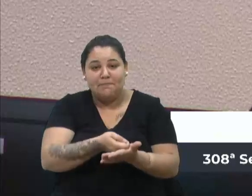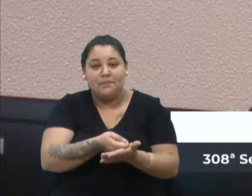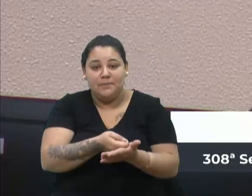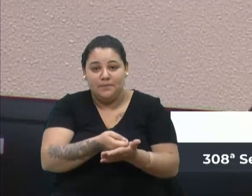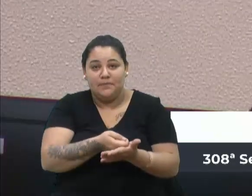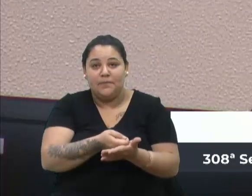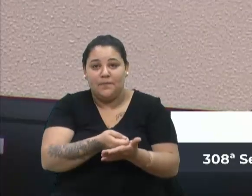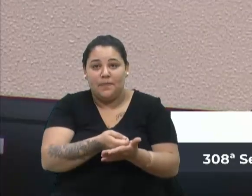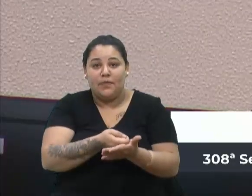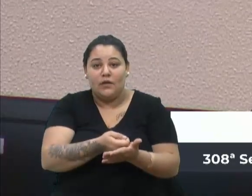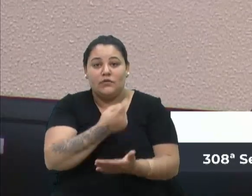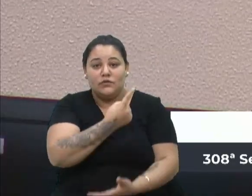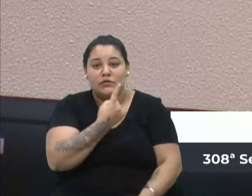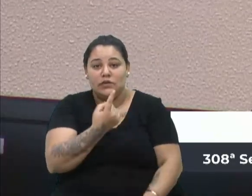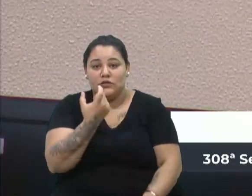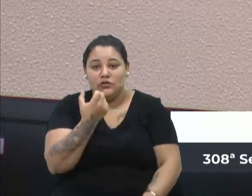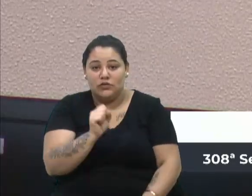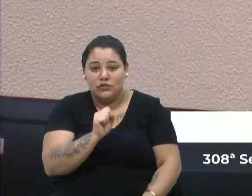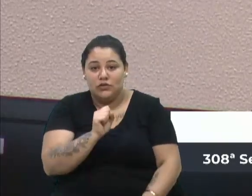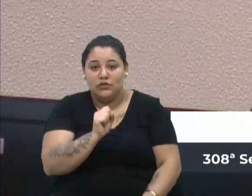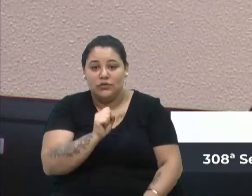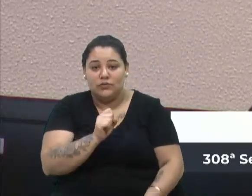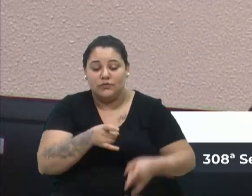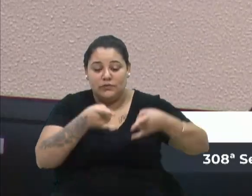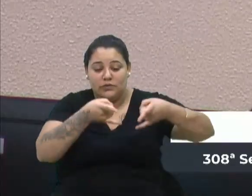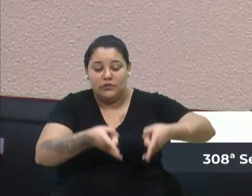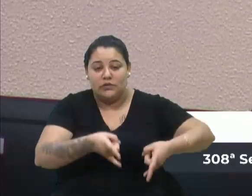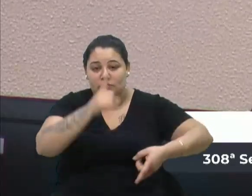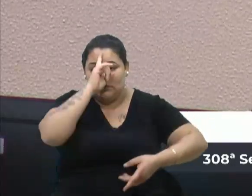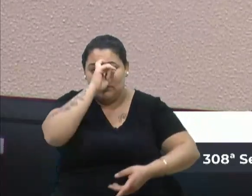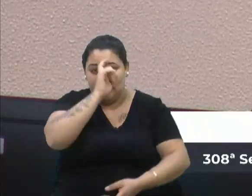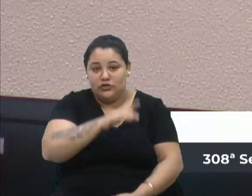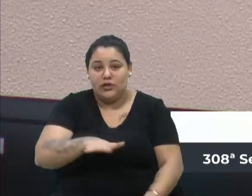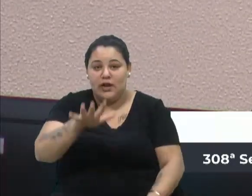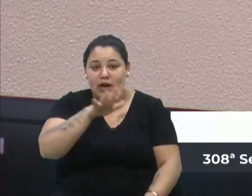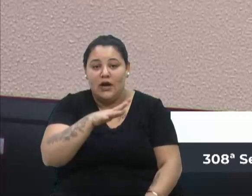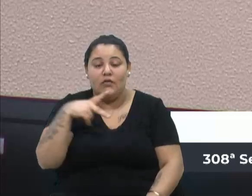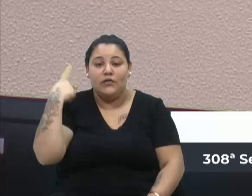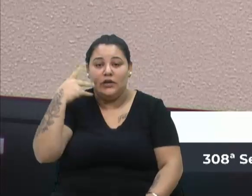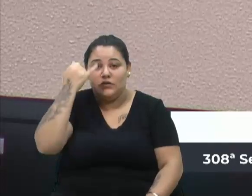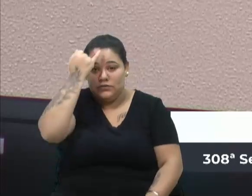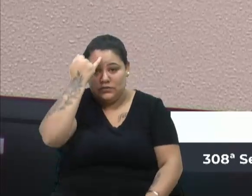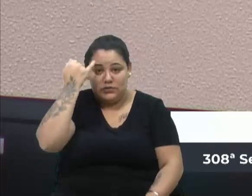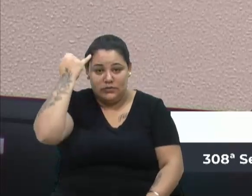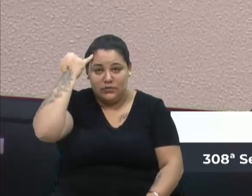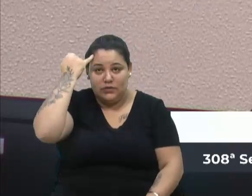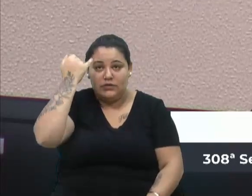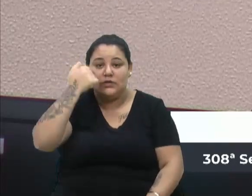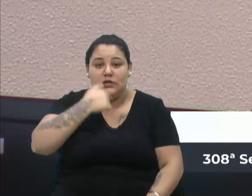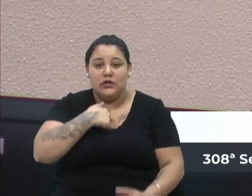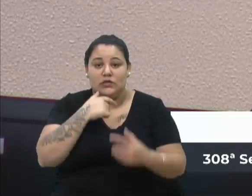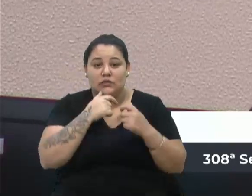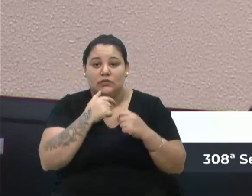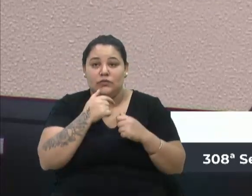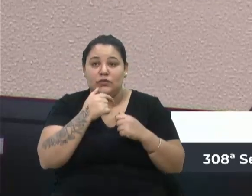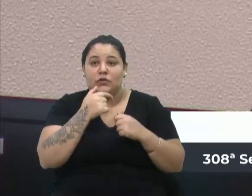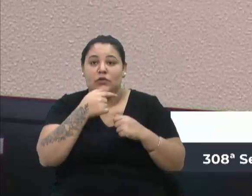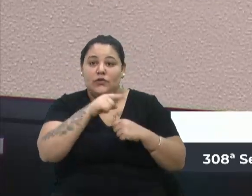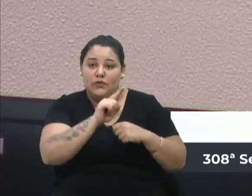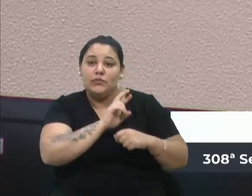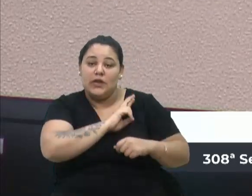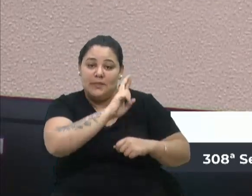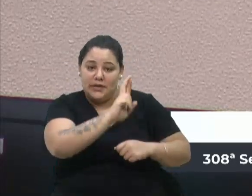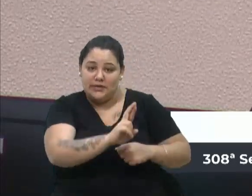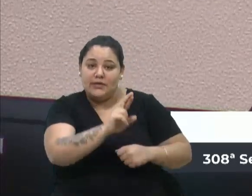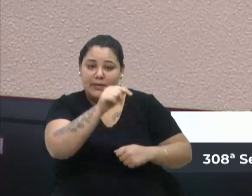do 118 leito do Hospital Geral o vereador José Ambrósio daqui da câmara podemos